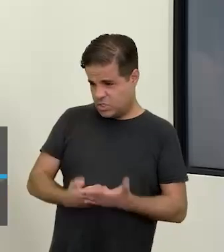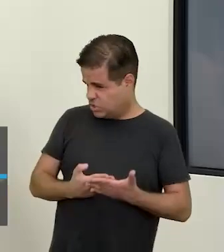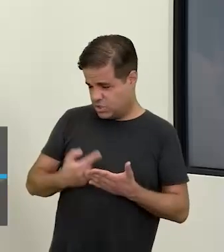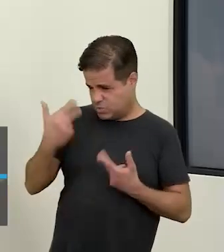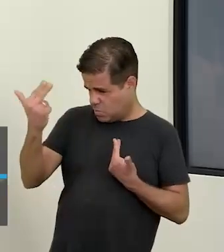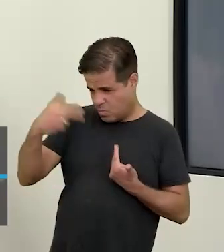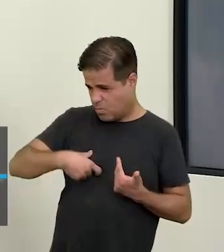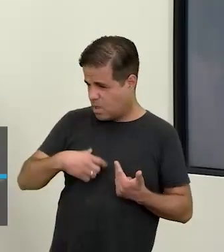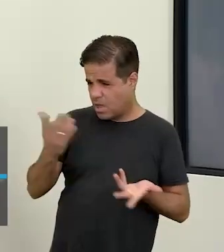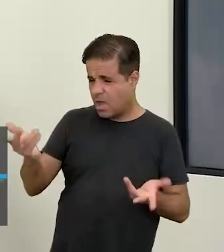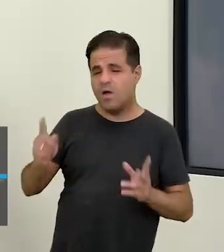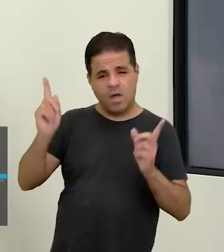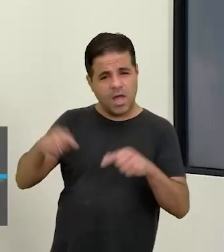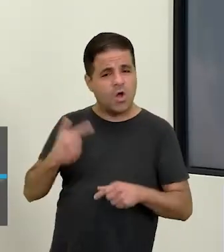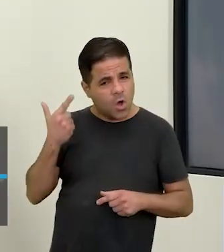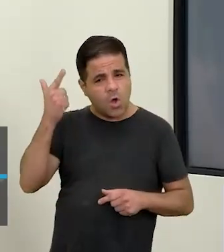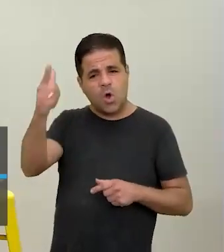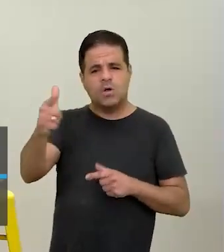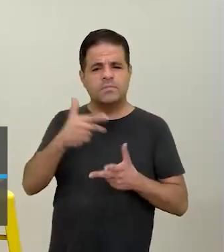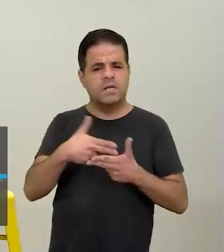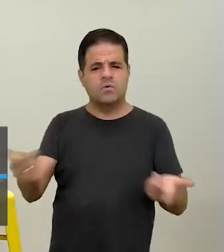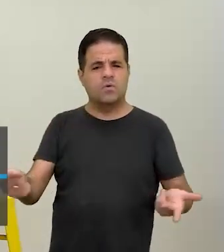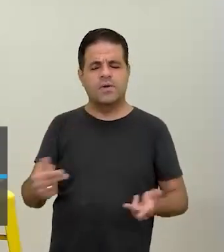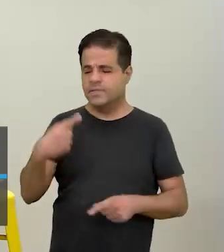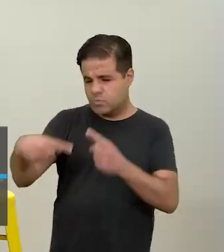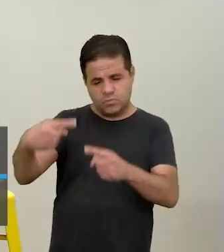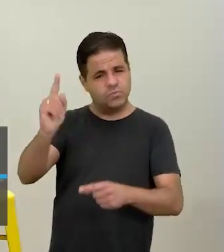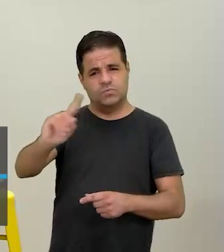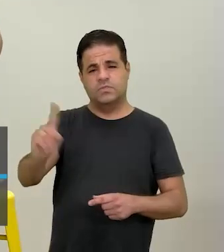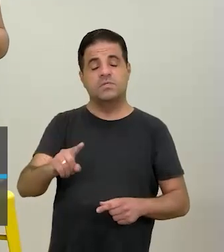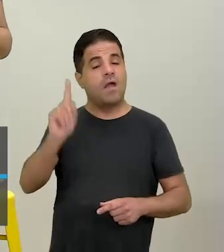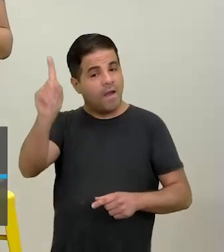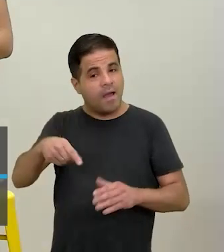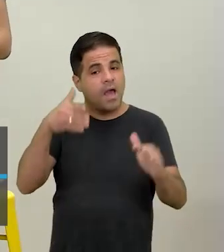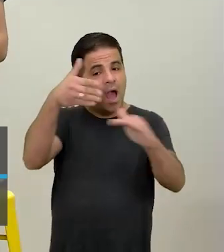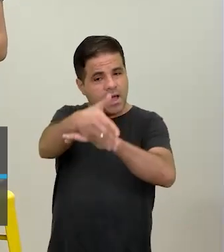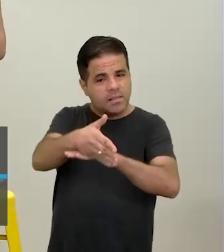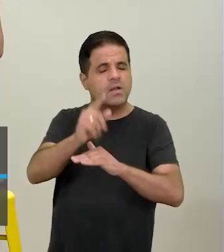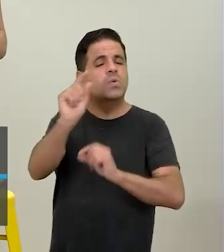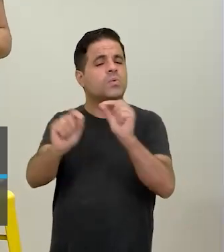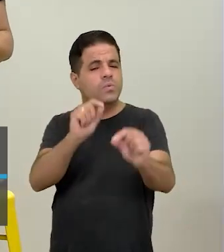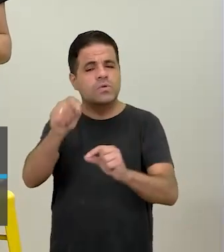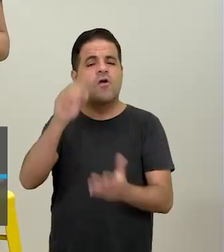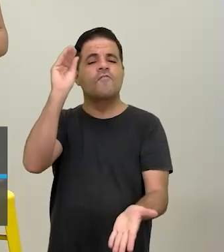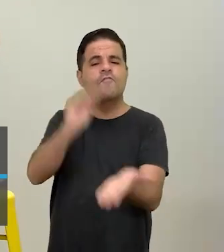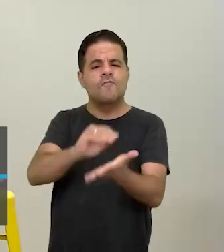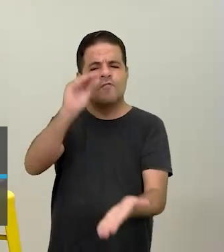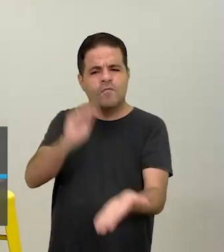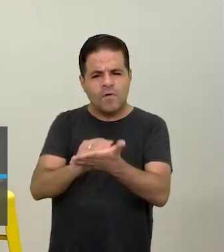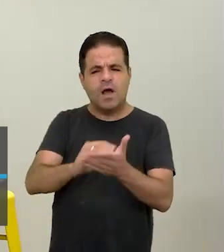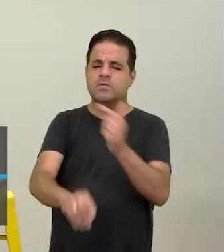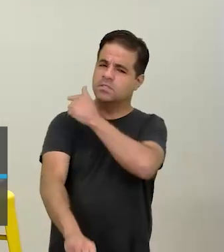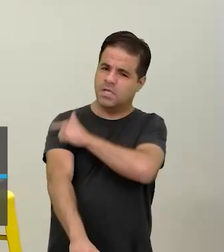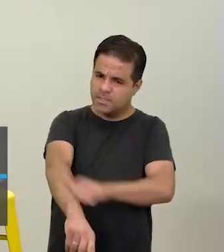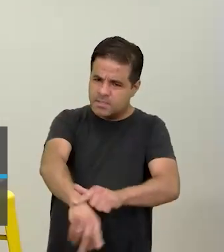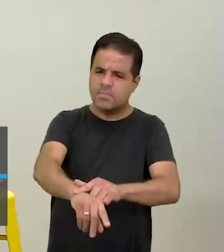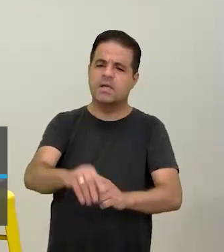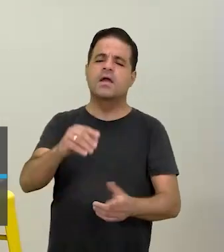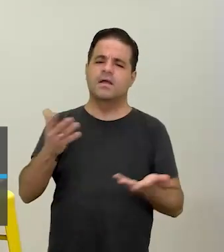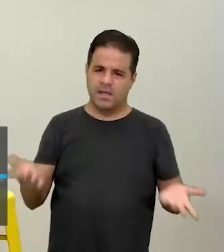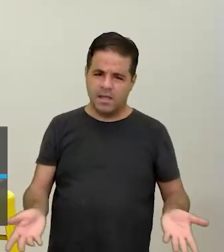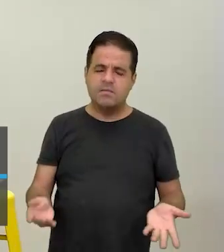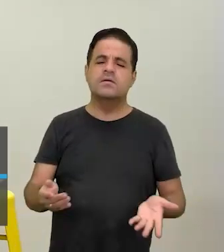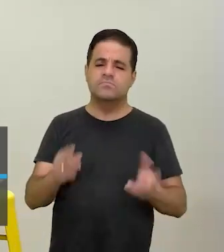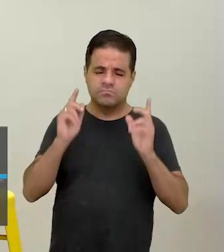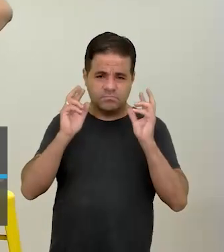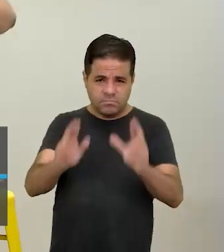no que eu acredito, é outra coisa. Isso não é discutir. Isso aí já entra no rol de falta de educação, né? E